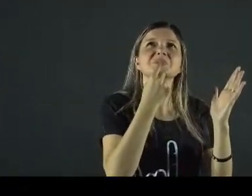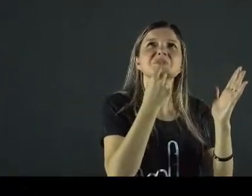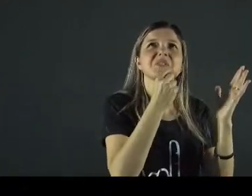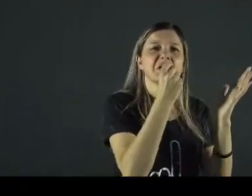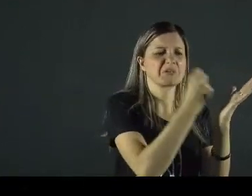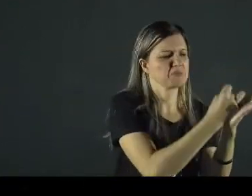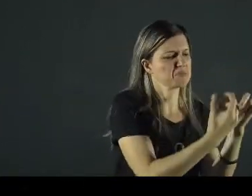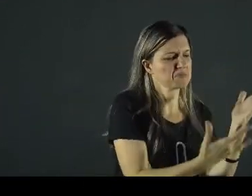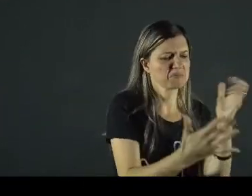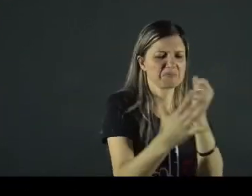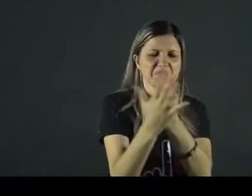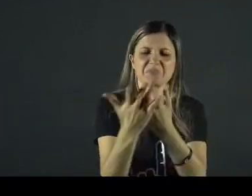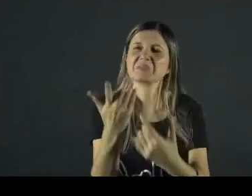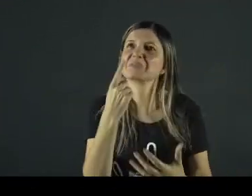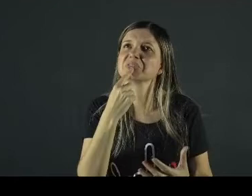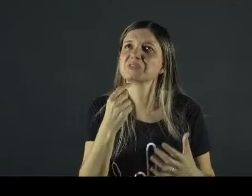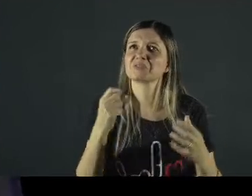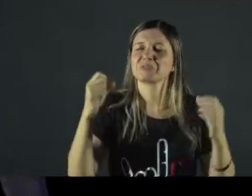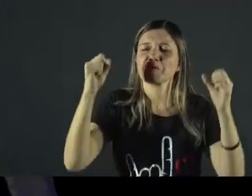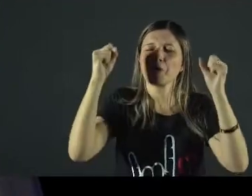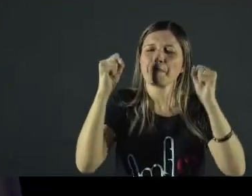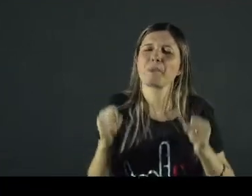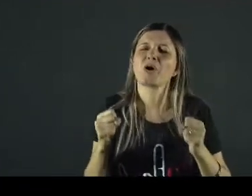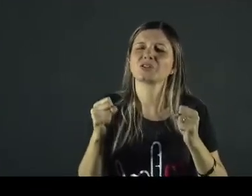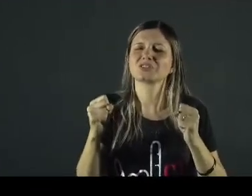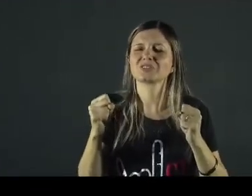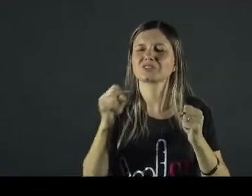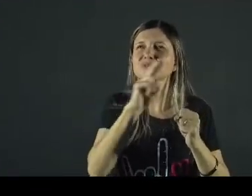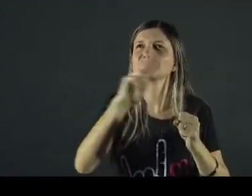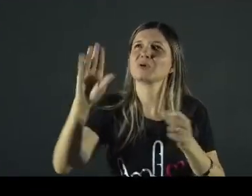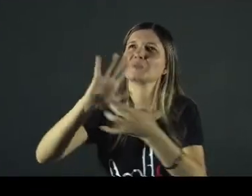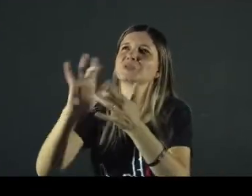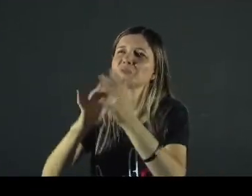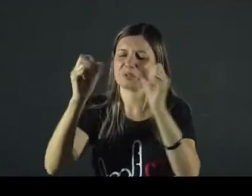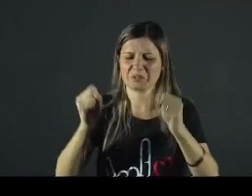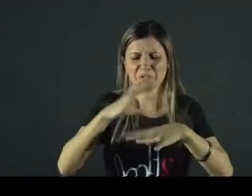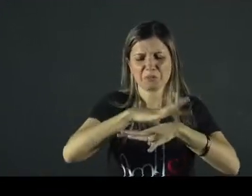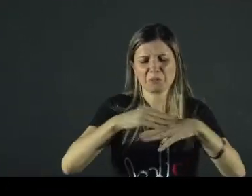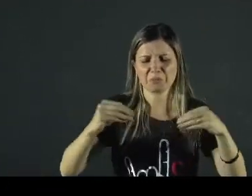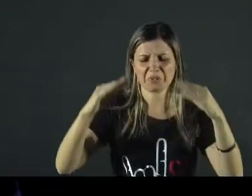de Jesus, venha trazer cura nessa casa.